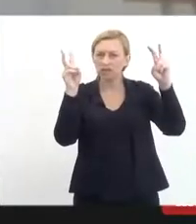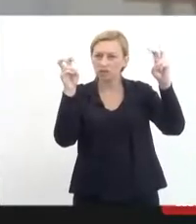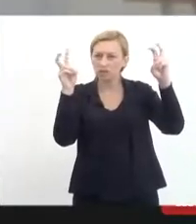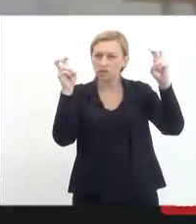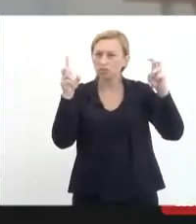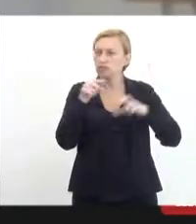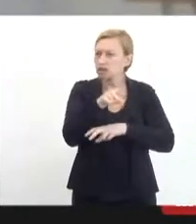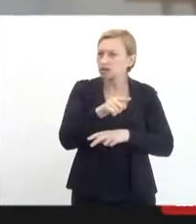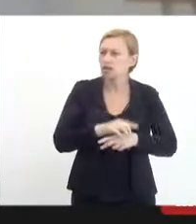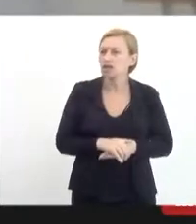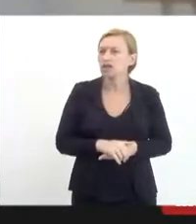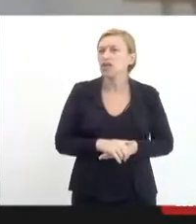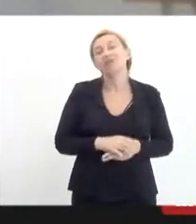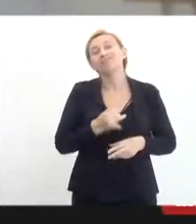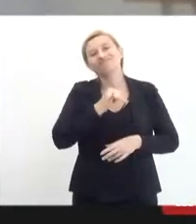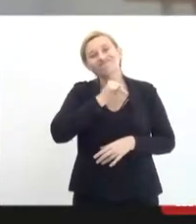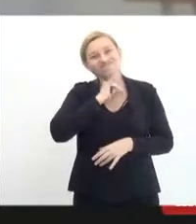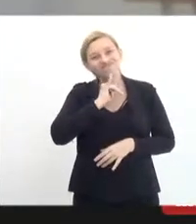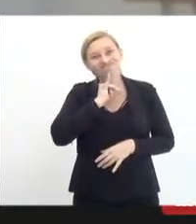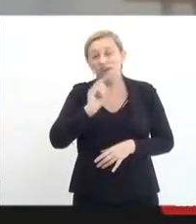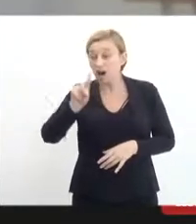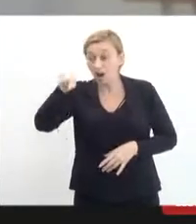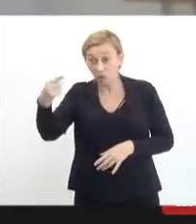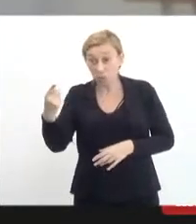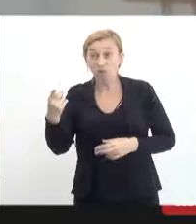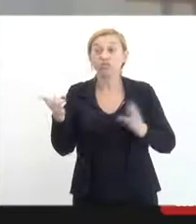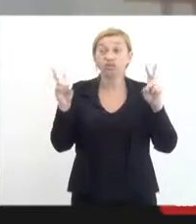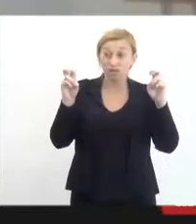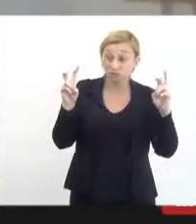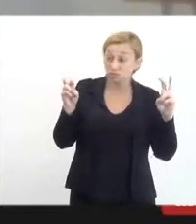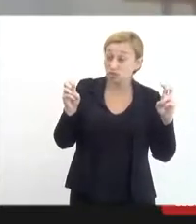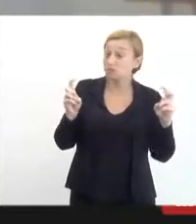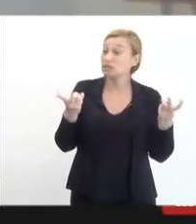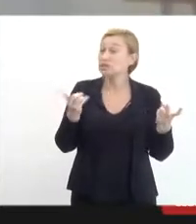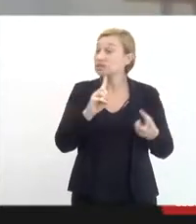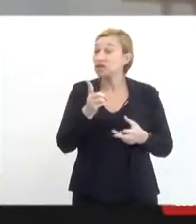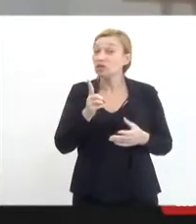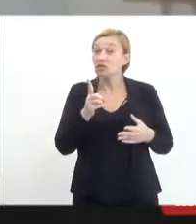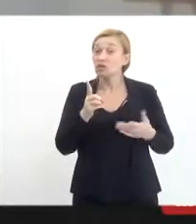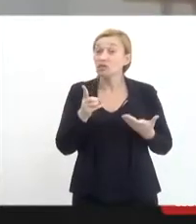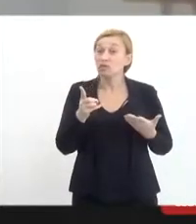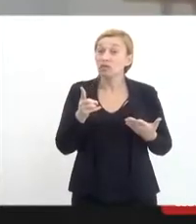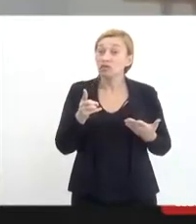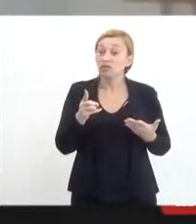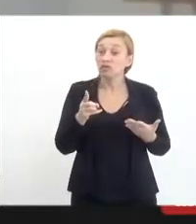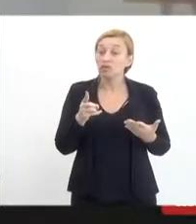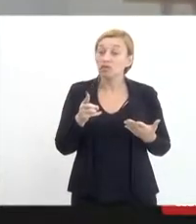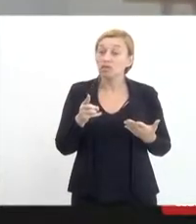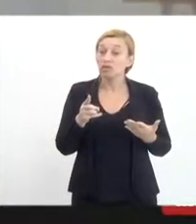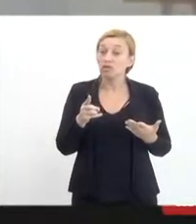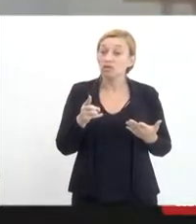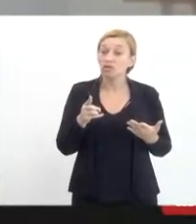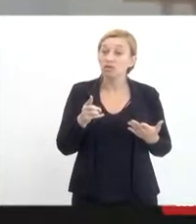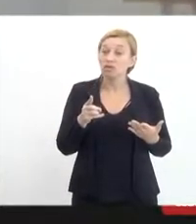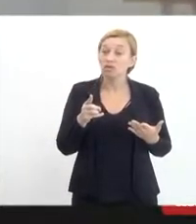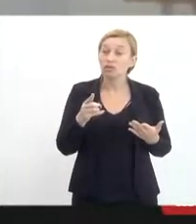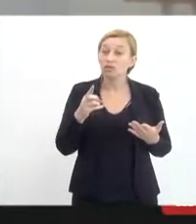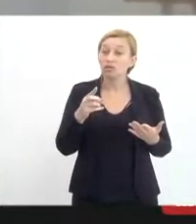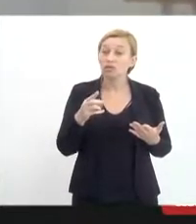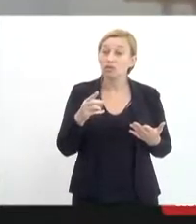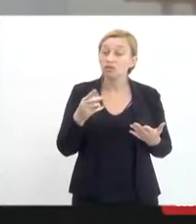mas infelizmente há outras situações que não foram não conseguiram ser pegas pela